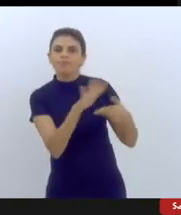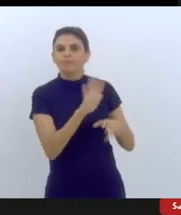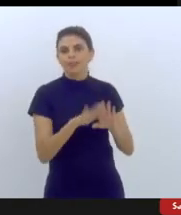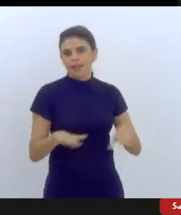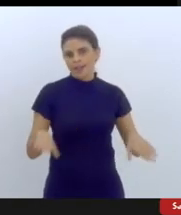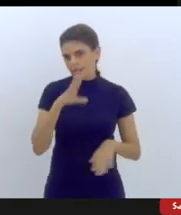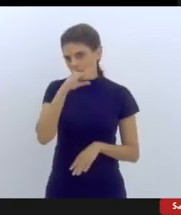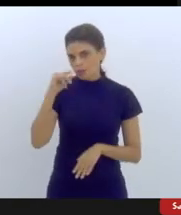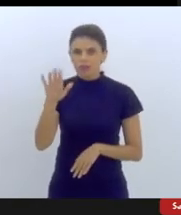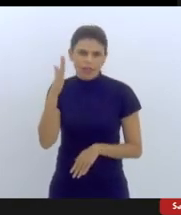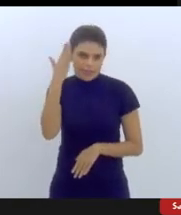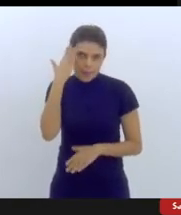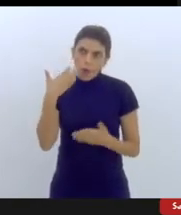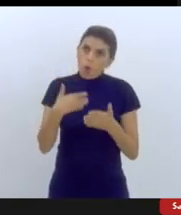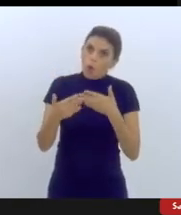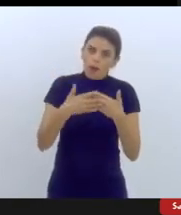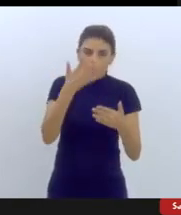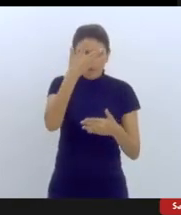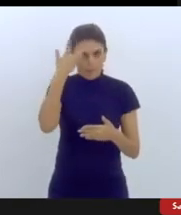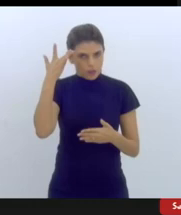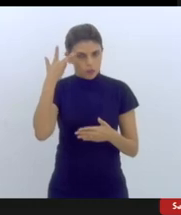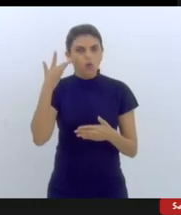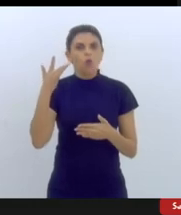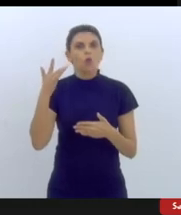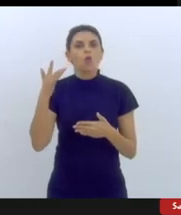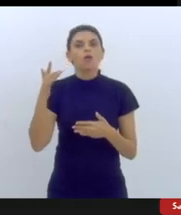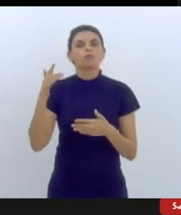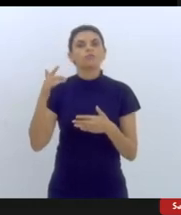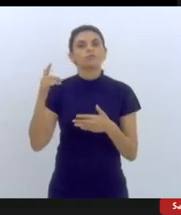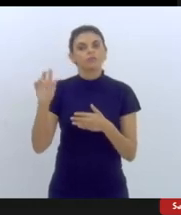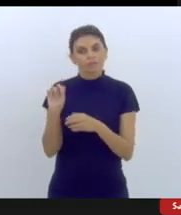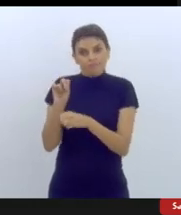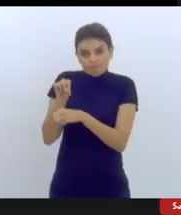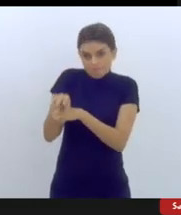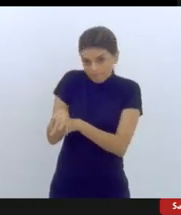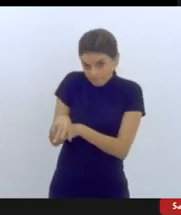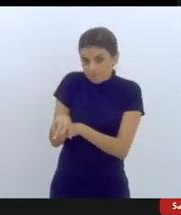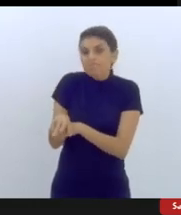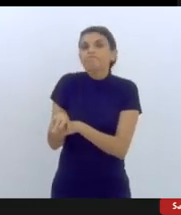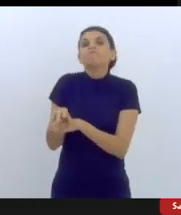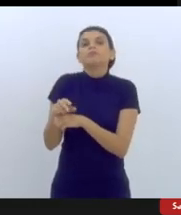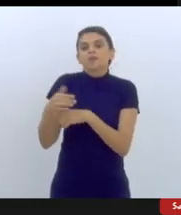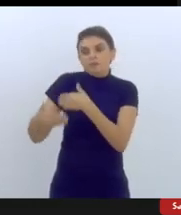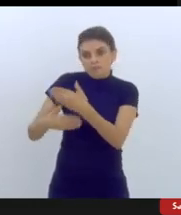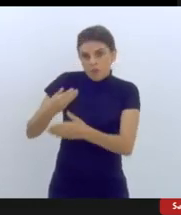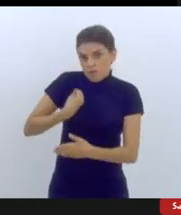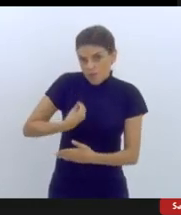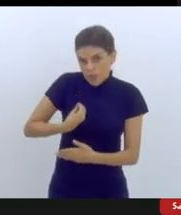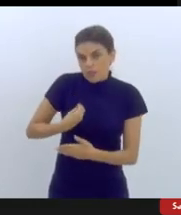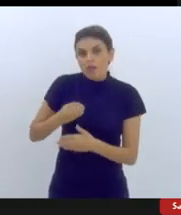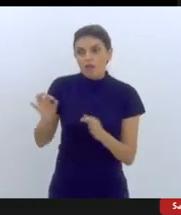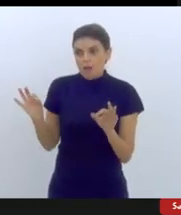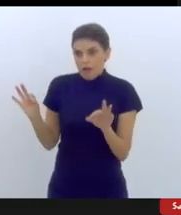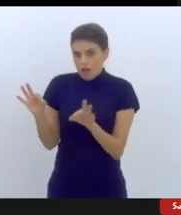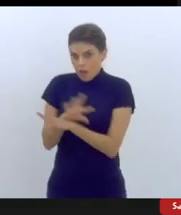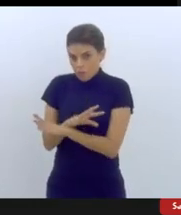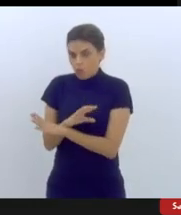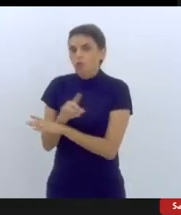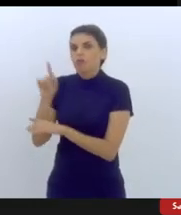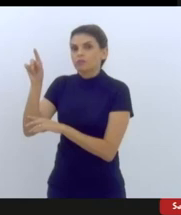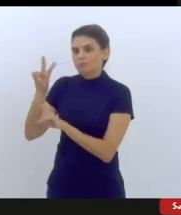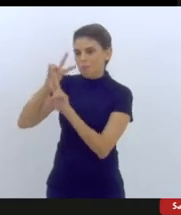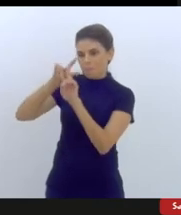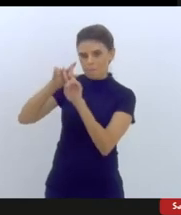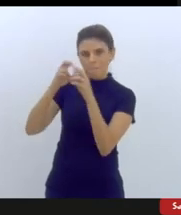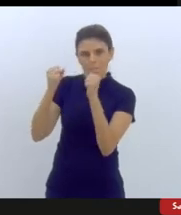toda pessoa pregressa do sistema penitenciário necessita de uma nova oportunidade, mas nós temos que ter esse